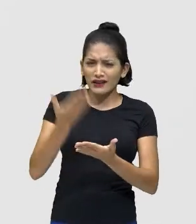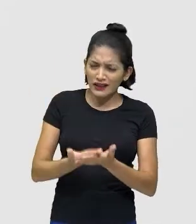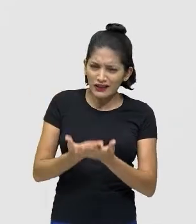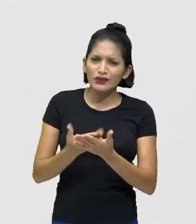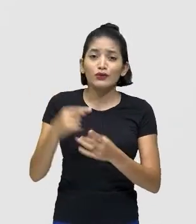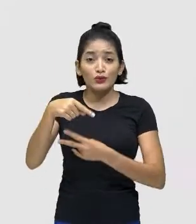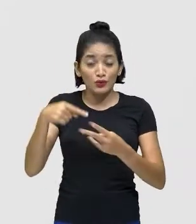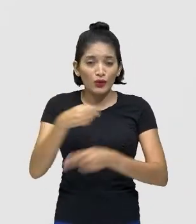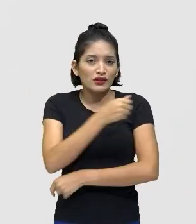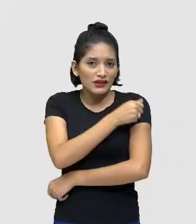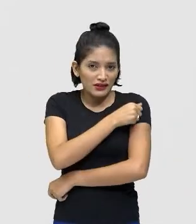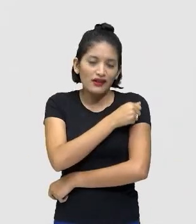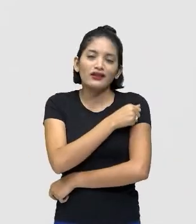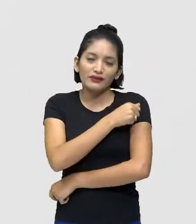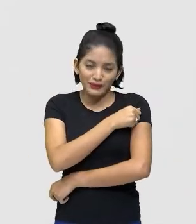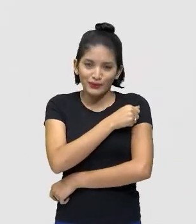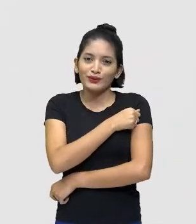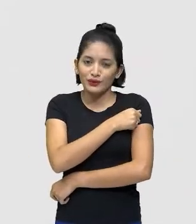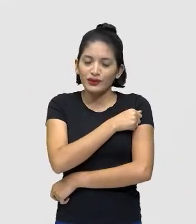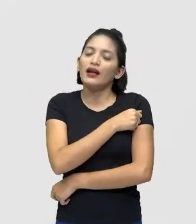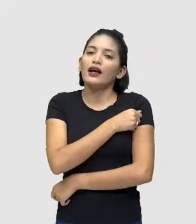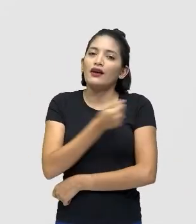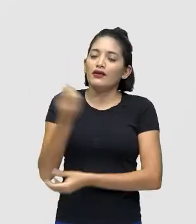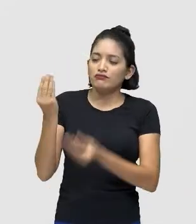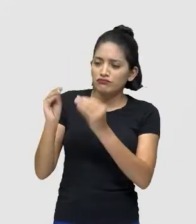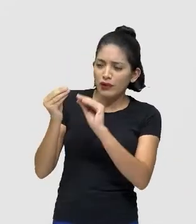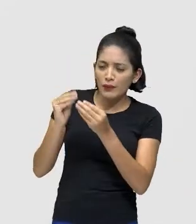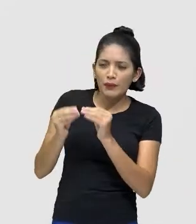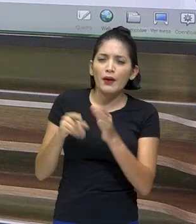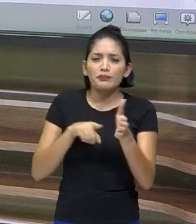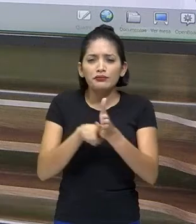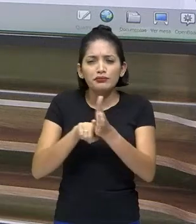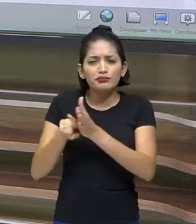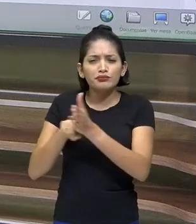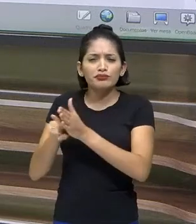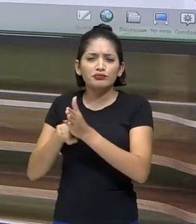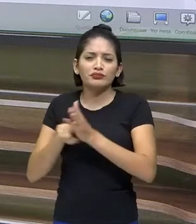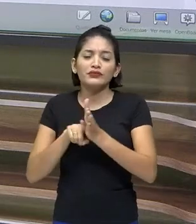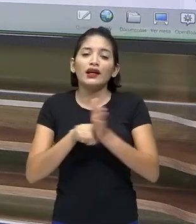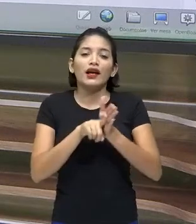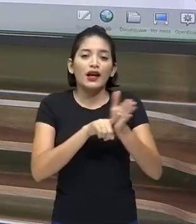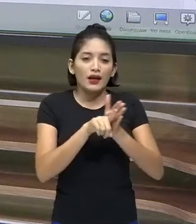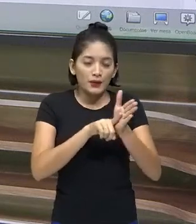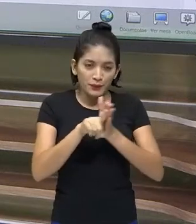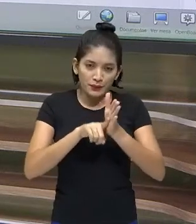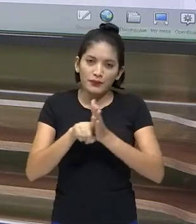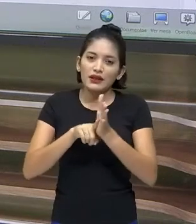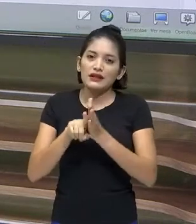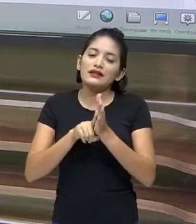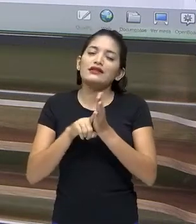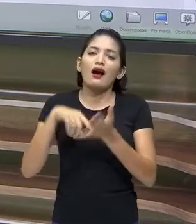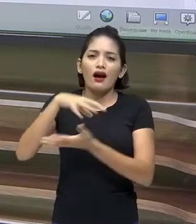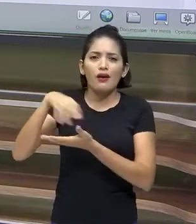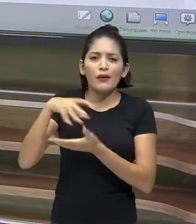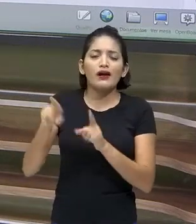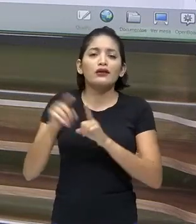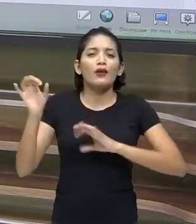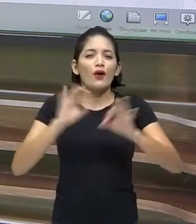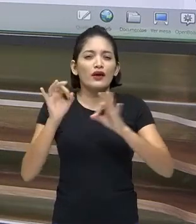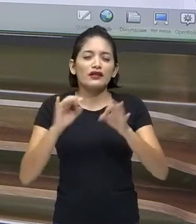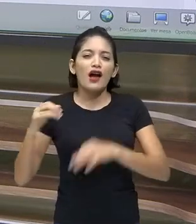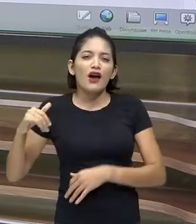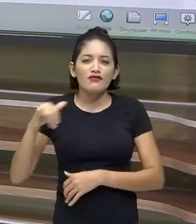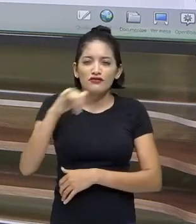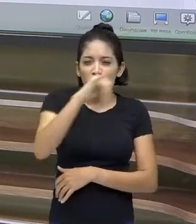a Késia que senti falta agora, vão lá na internet pesquisar essa Praça Vermelha, já organizar uma futura viagem